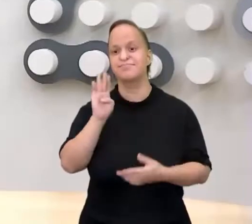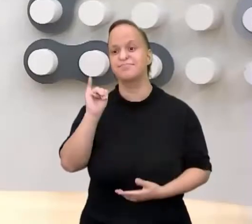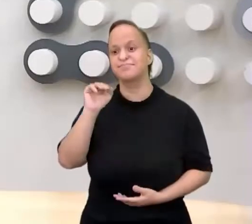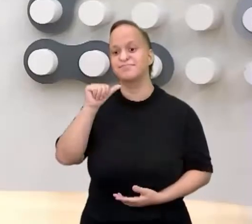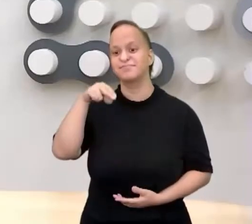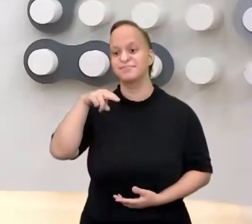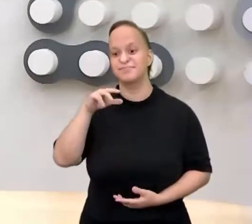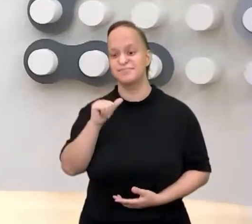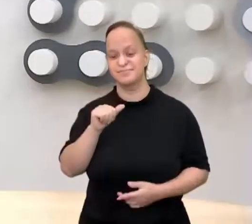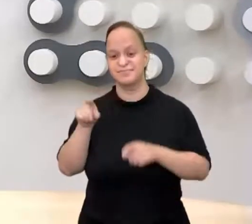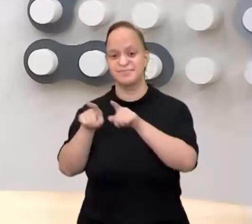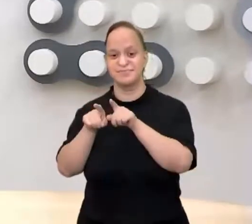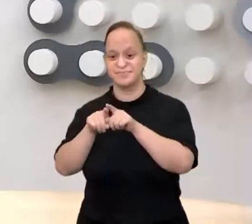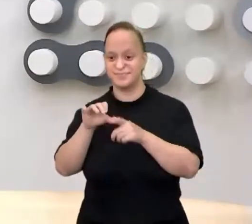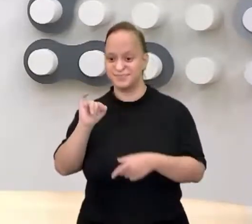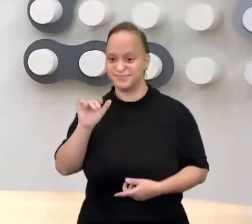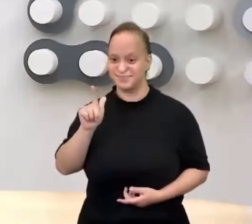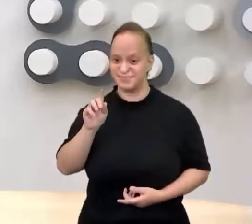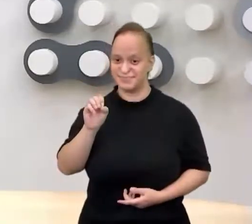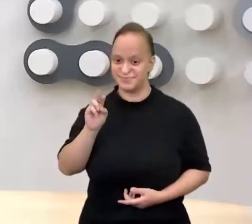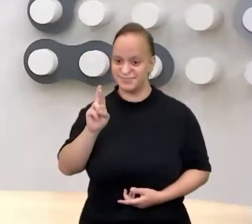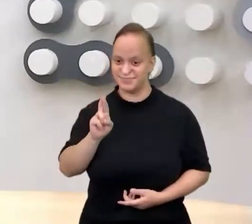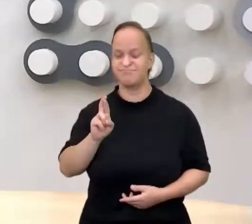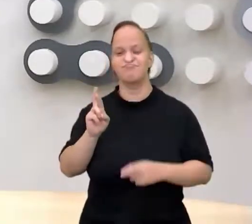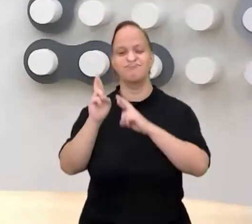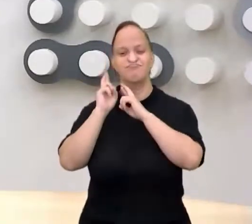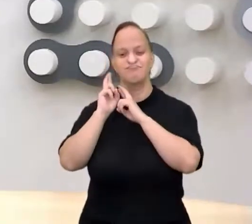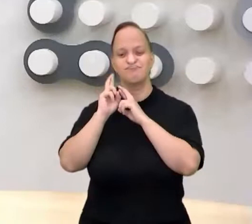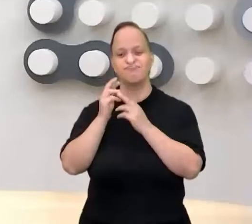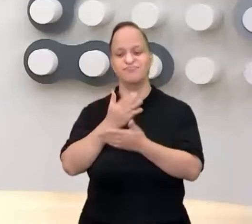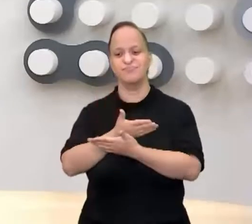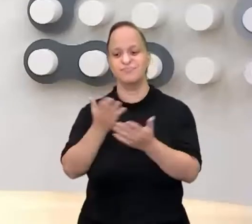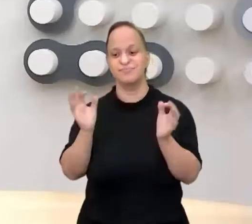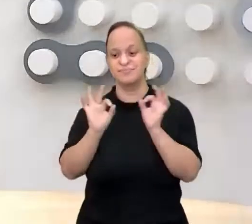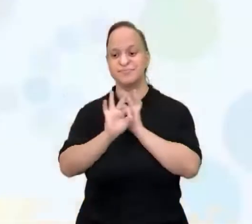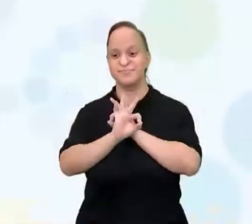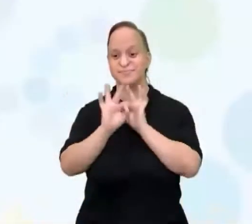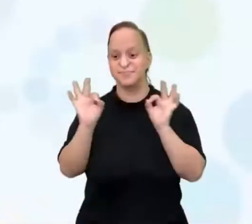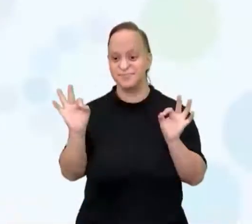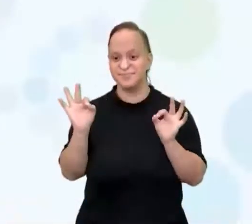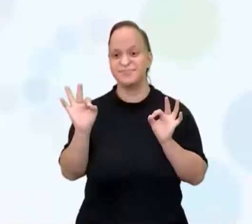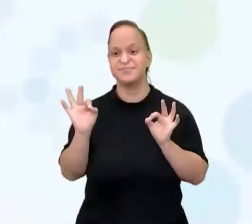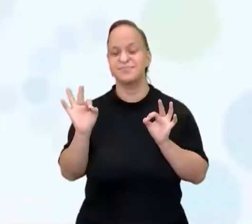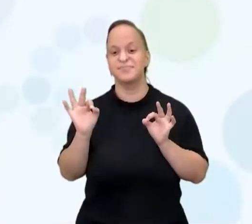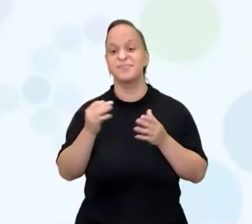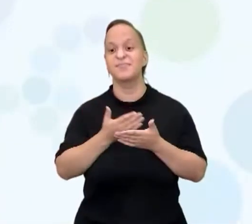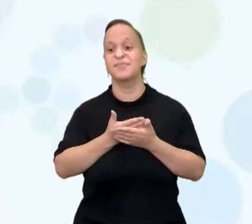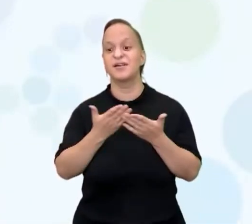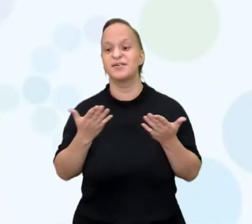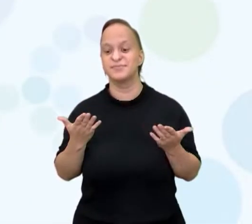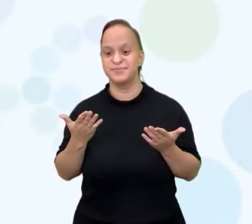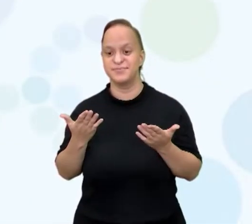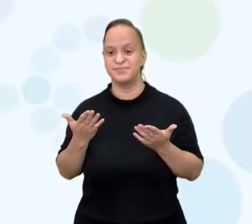o Igor. Espero que vocês todos estejam ótimos e vamos lá para as nossas habilidades de hoje.